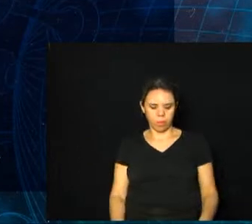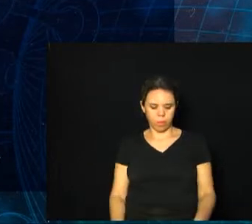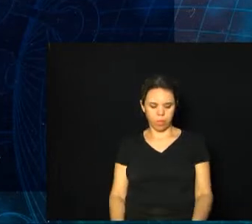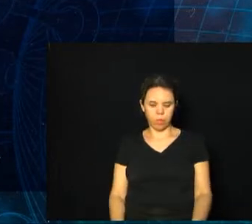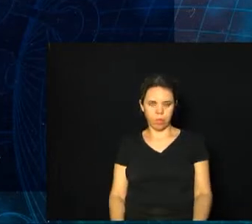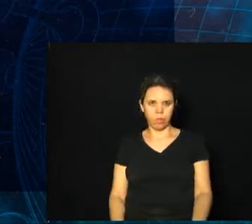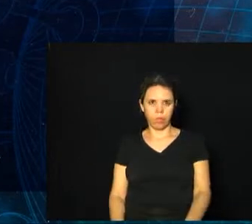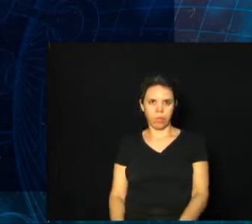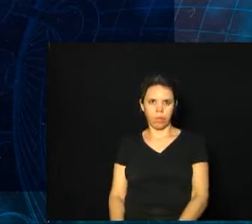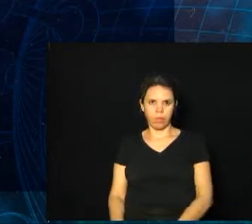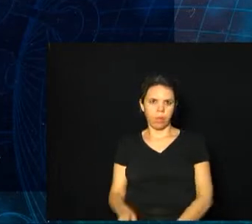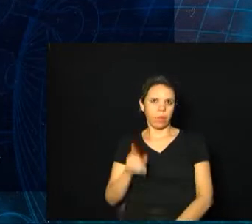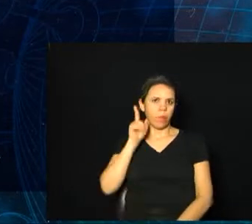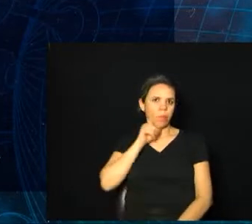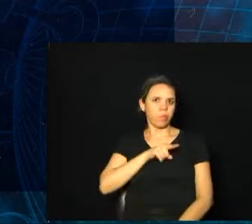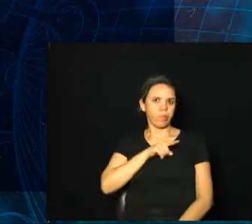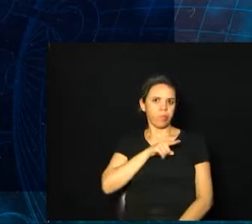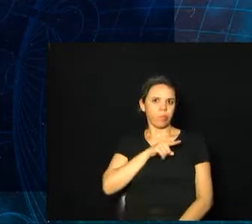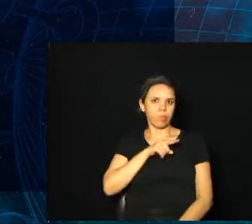28.972, Americana,